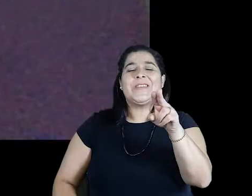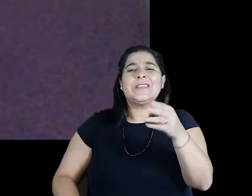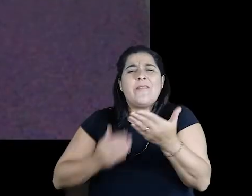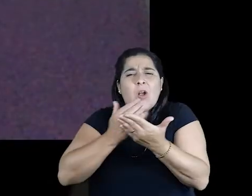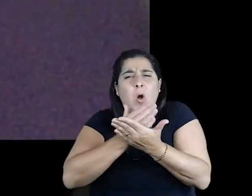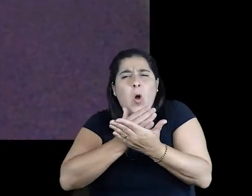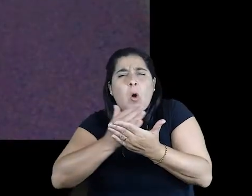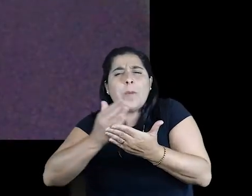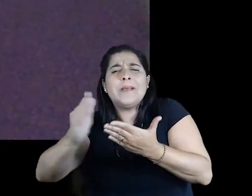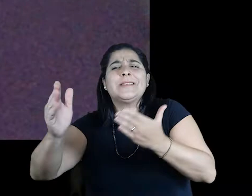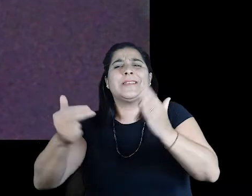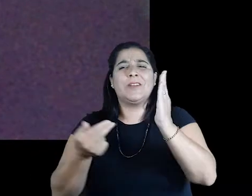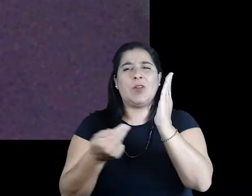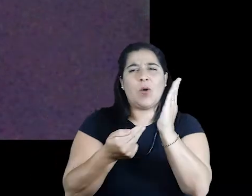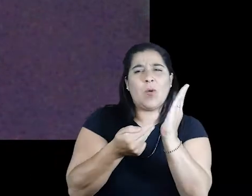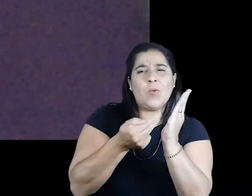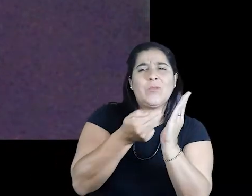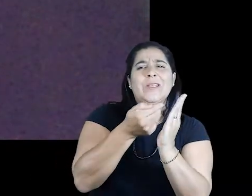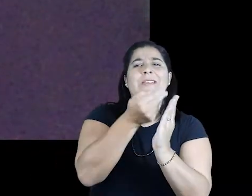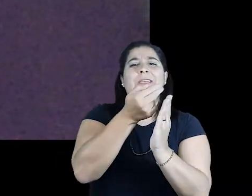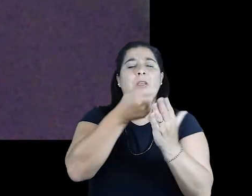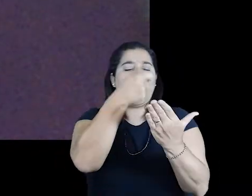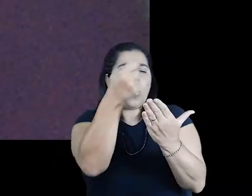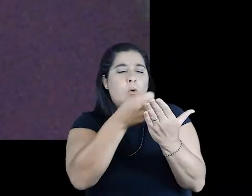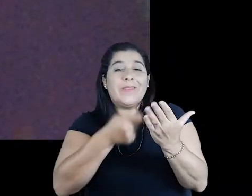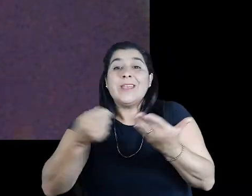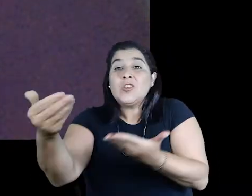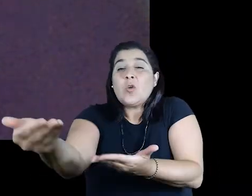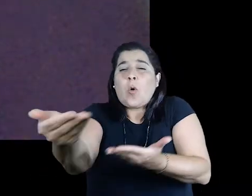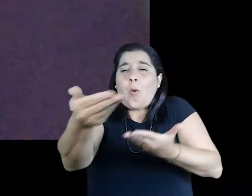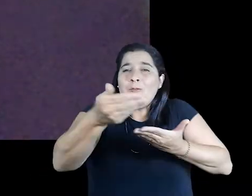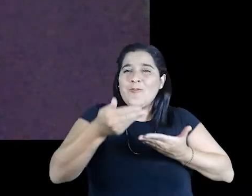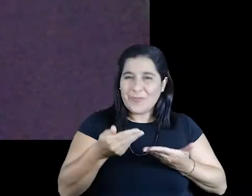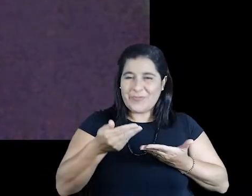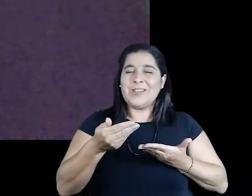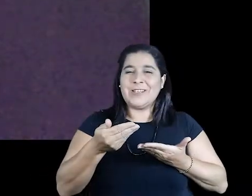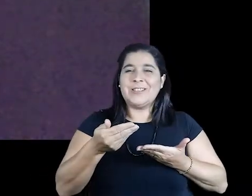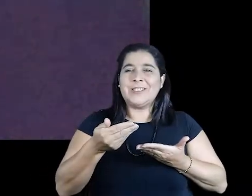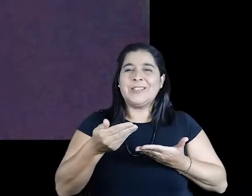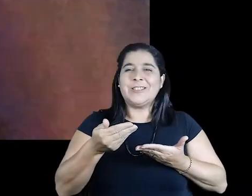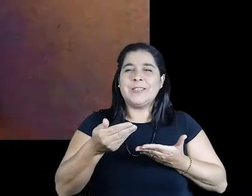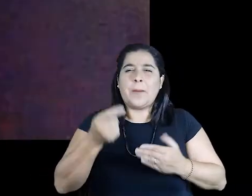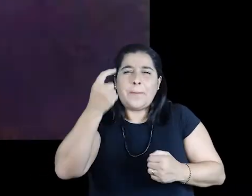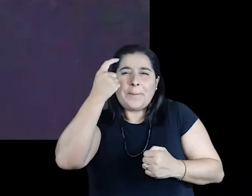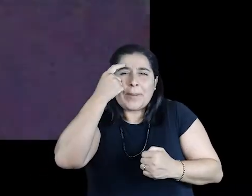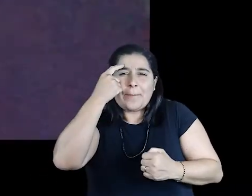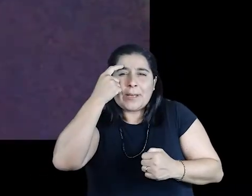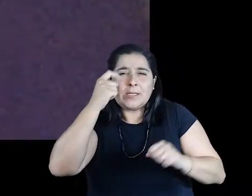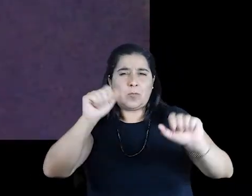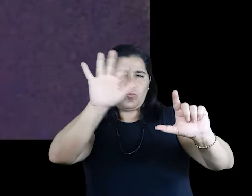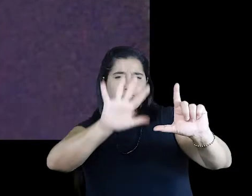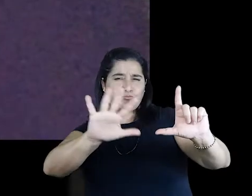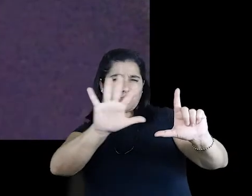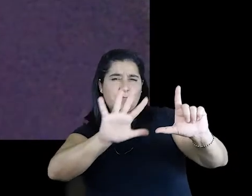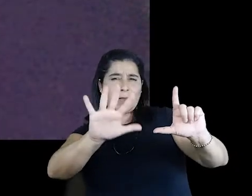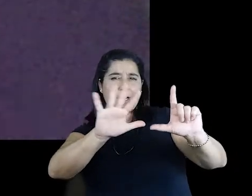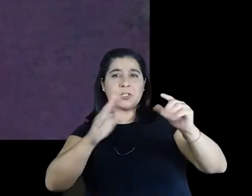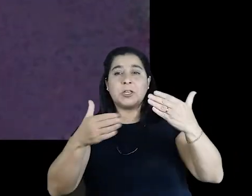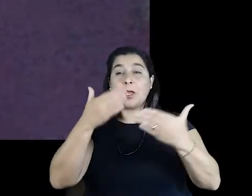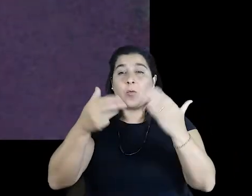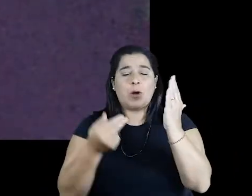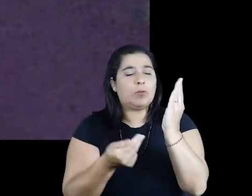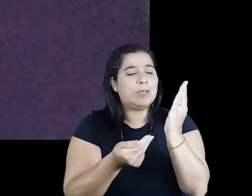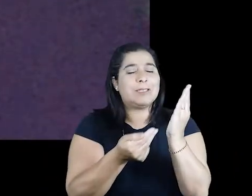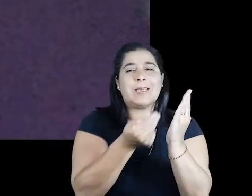uma outra coisa, né? Para mim, o texto me chama, é um convite para pensar imagens, né? E